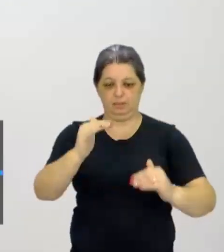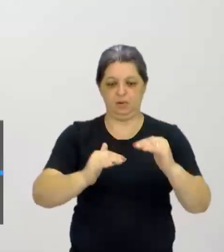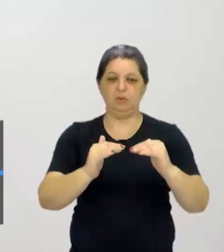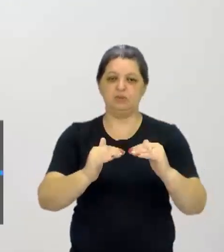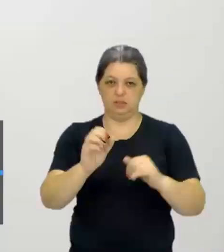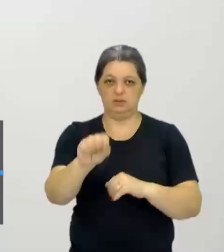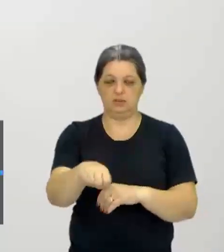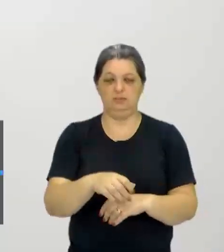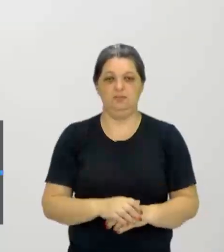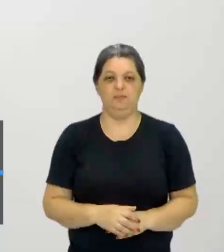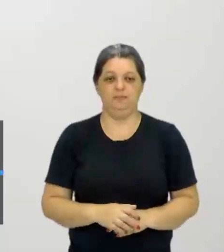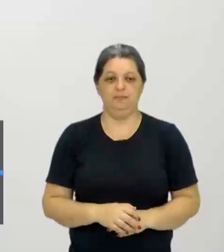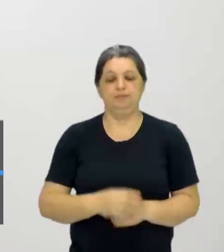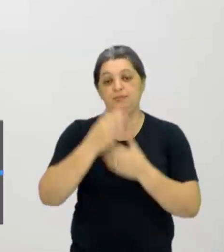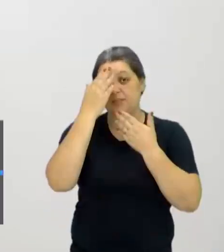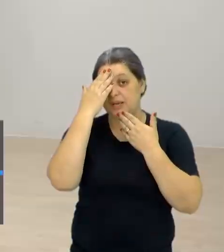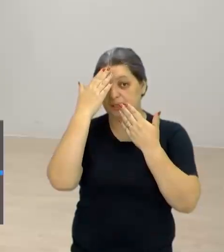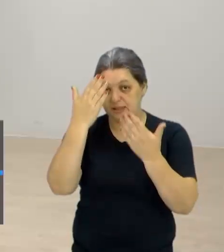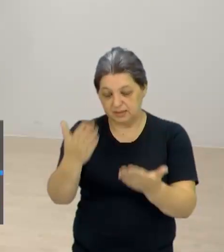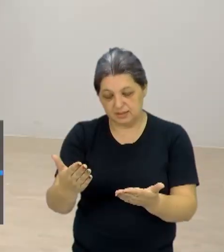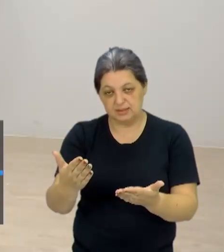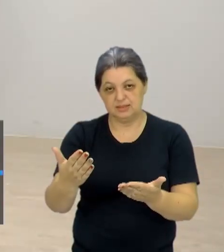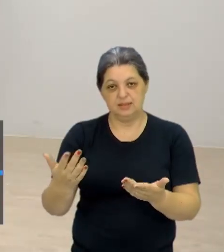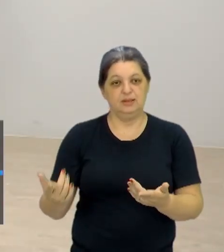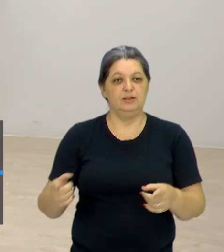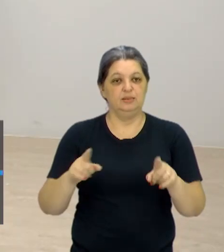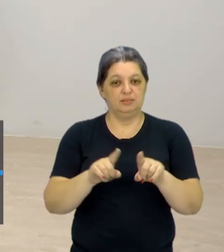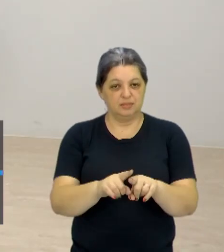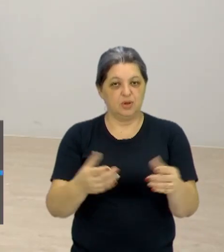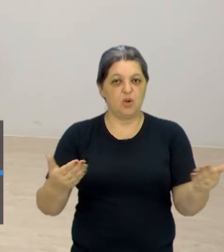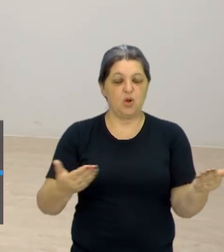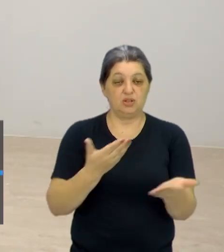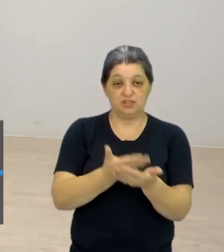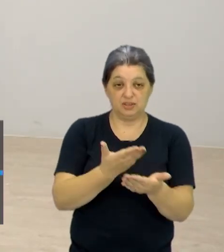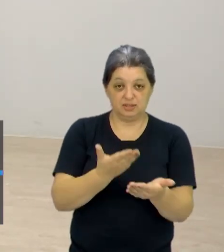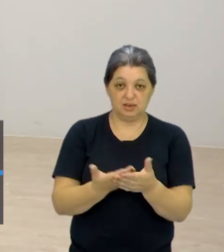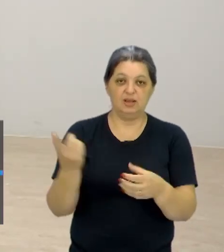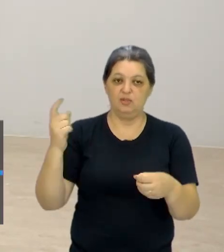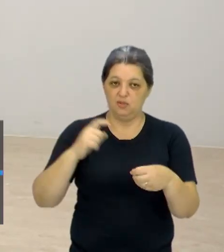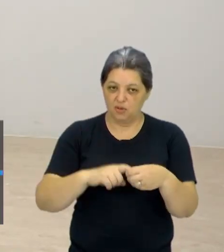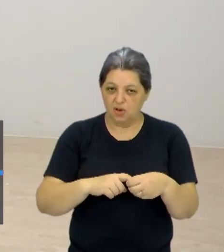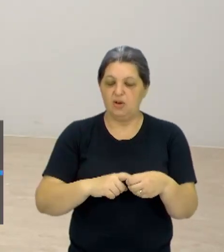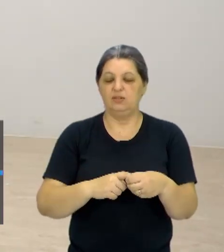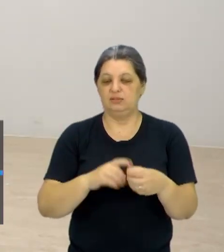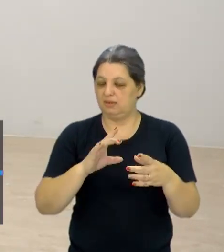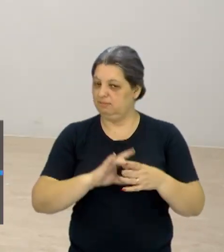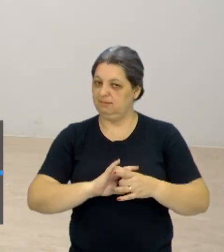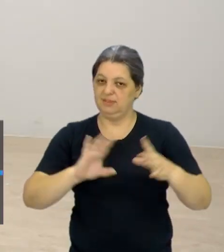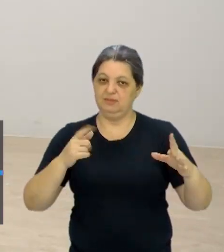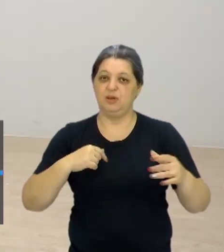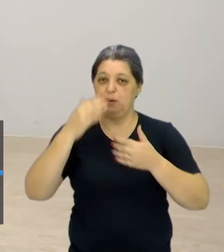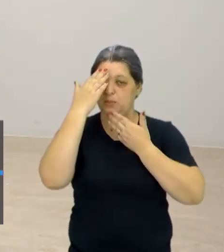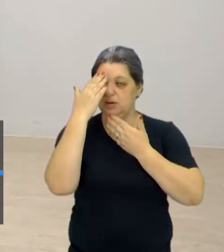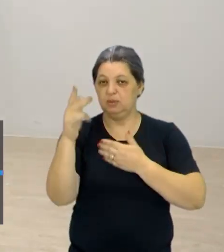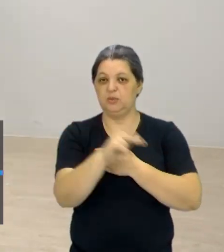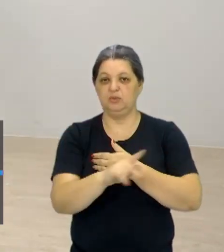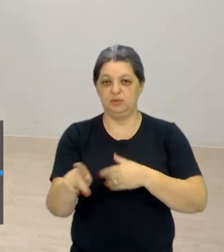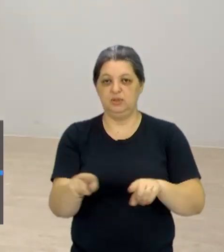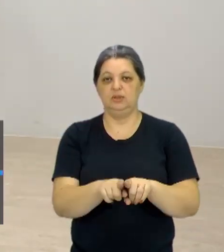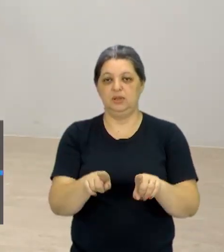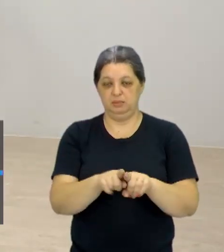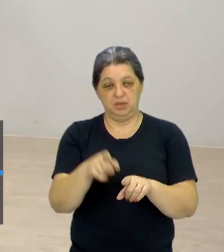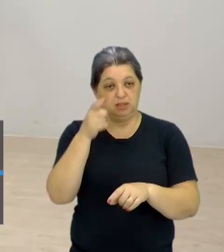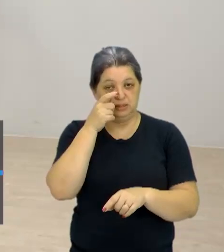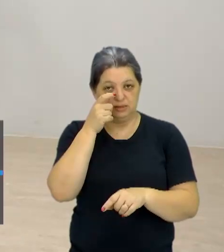certo? Eu quero agradecer a você, Letícia, pela companhia na nossa aula. Volte sempre que você quiser. E obrigada a vocês, professores, também por terem